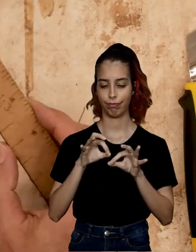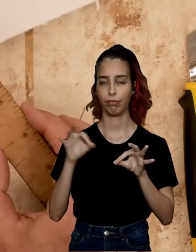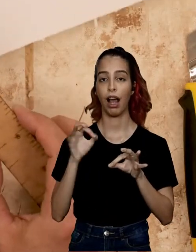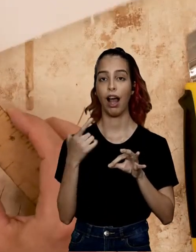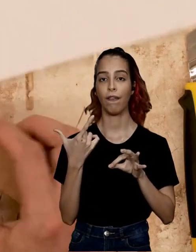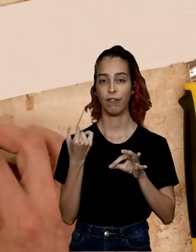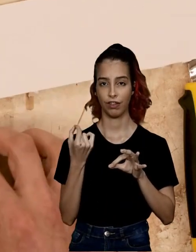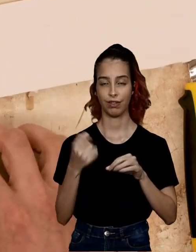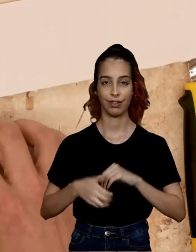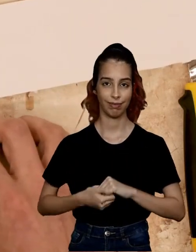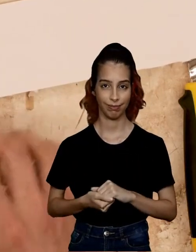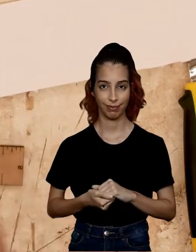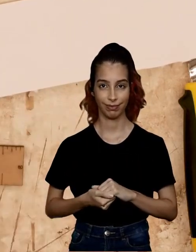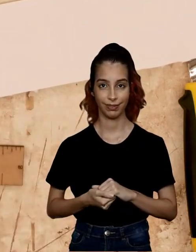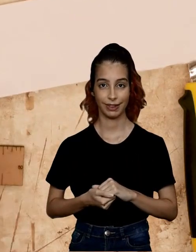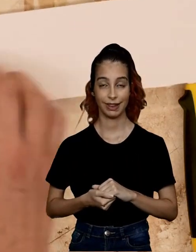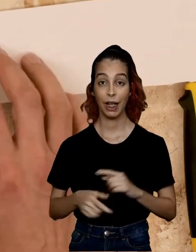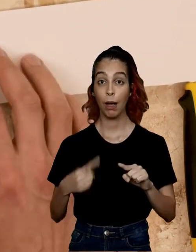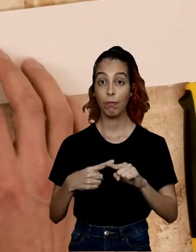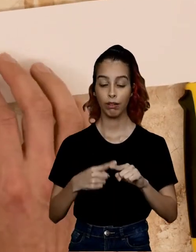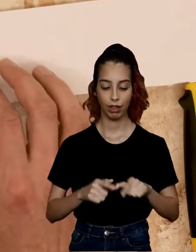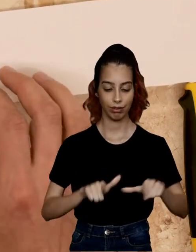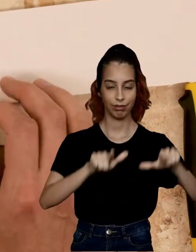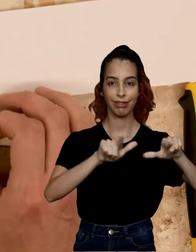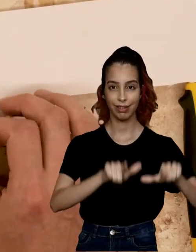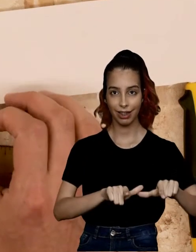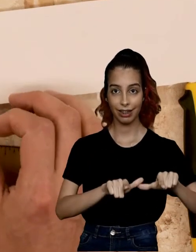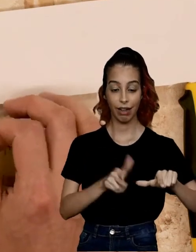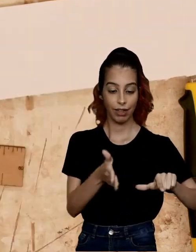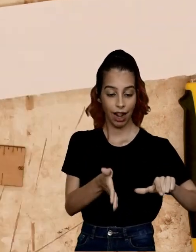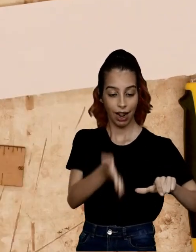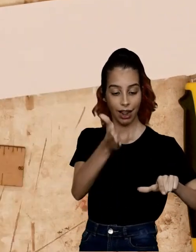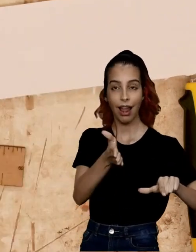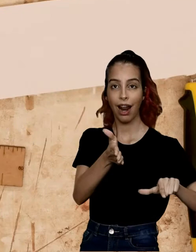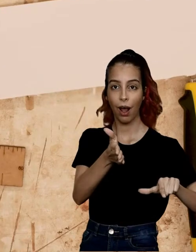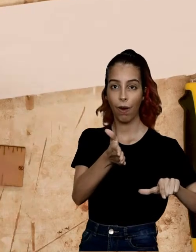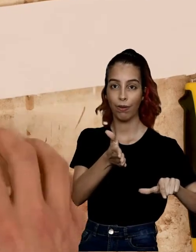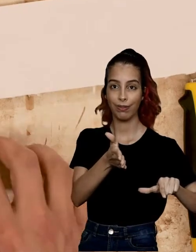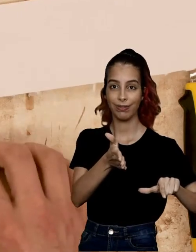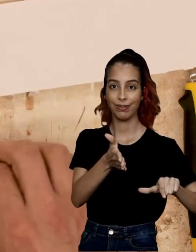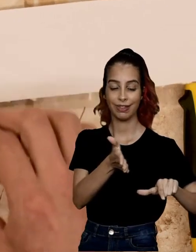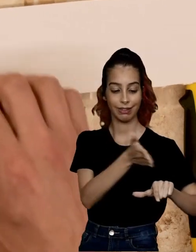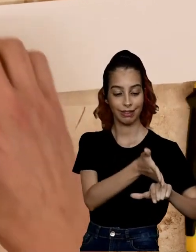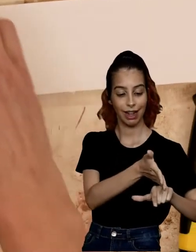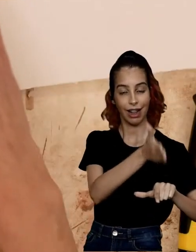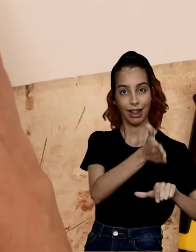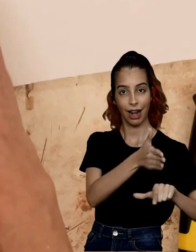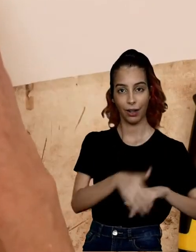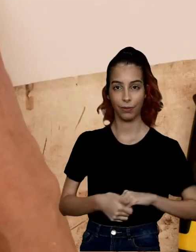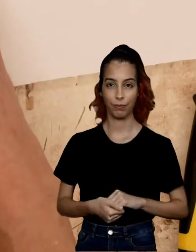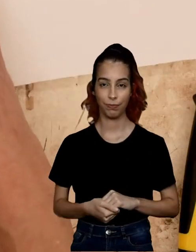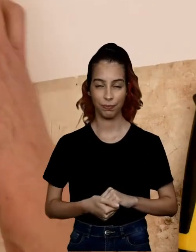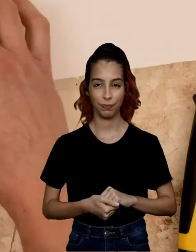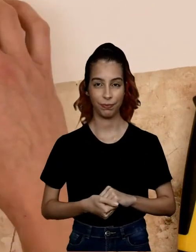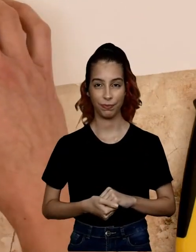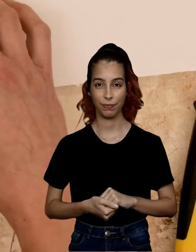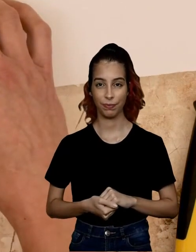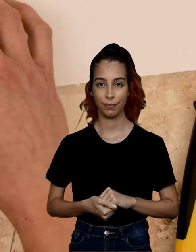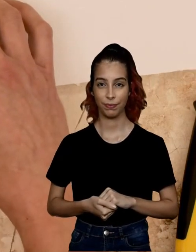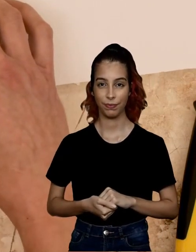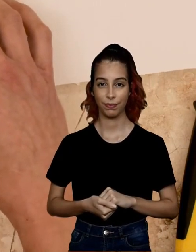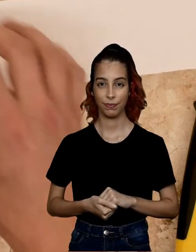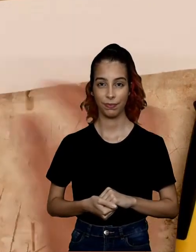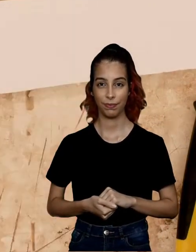vou fazer então as minhas laterais. A lateral menor, ela tem 30